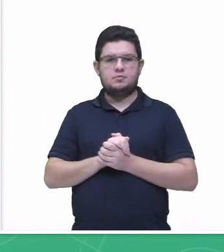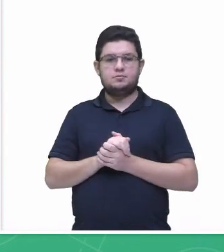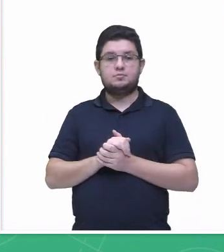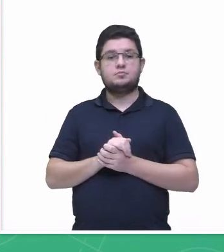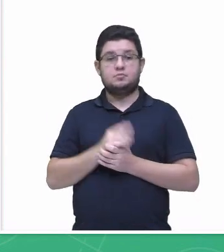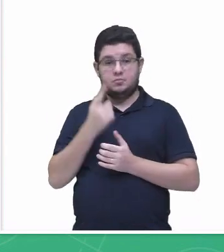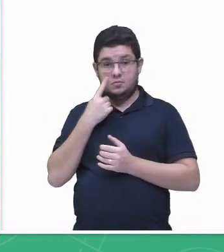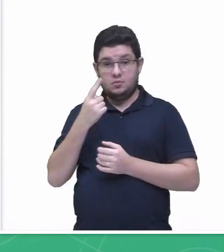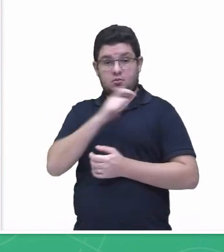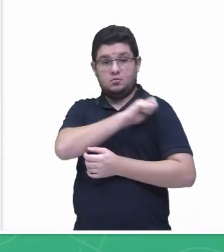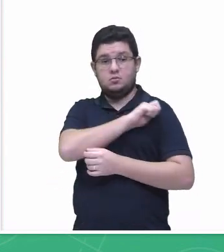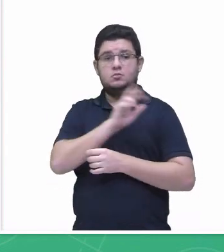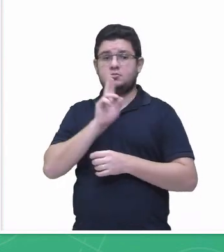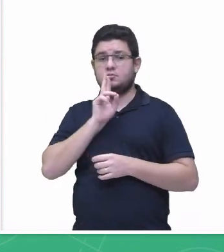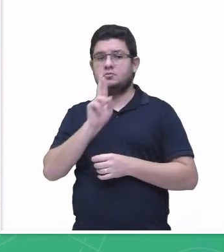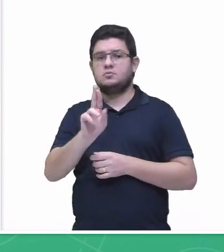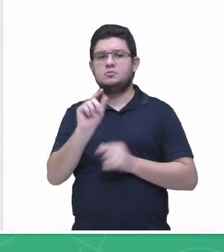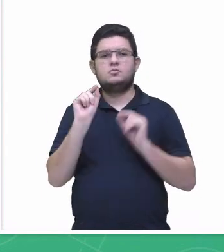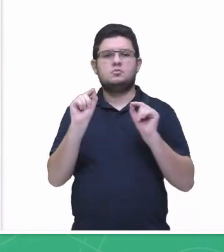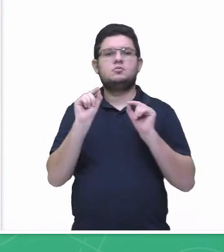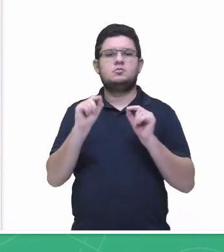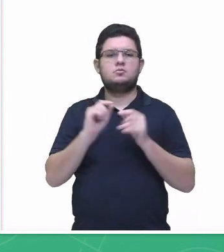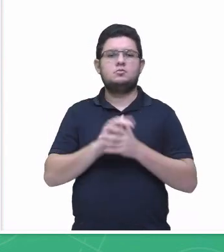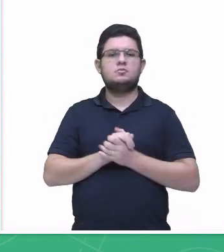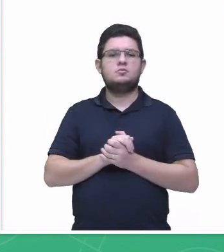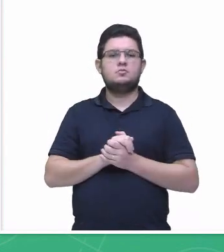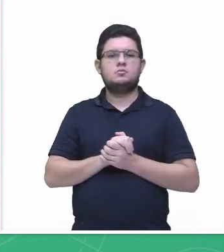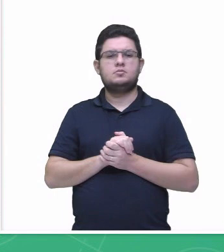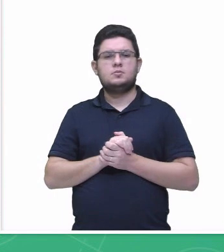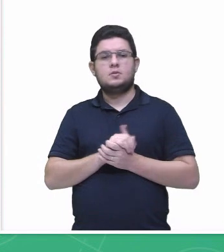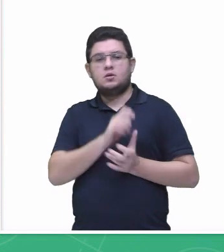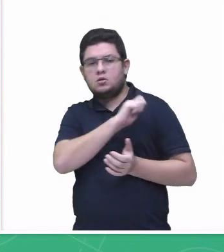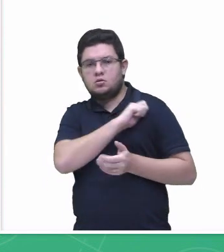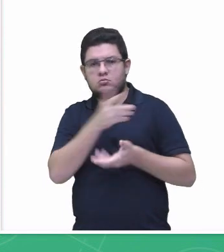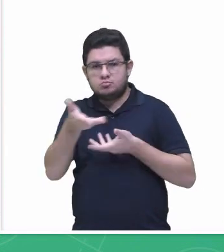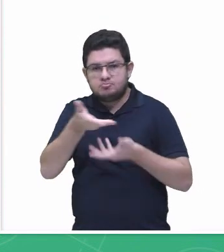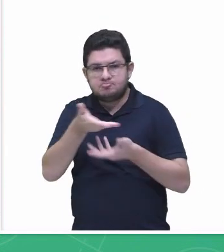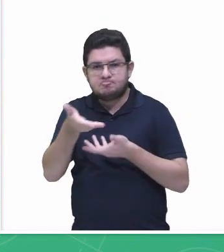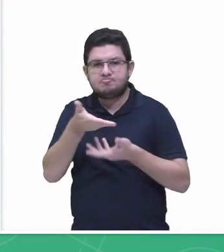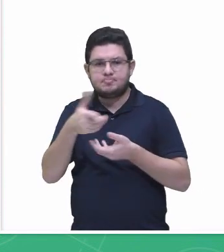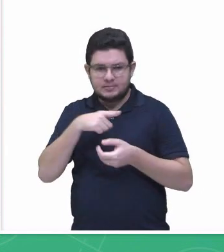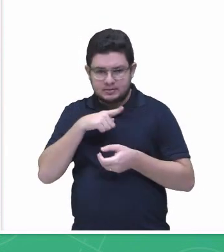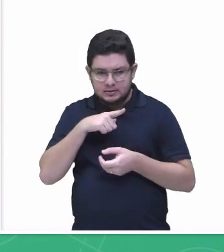respostas. Vejamos, alguma participação dos alunos aí? Temos?